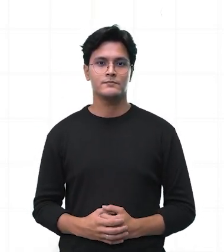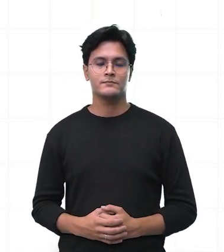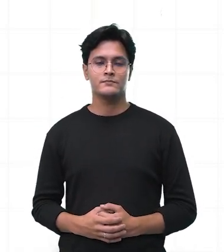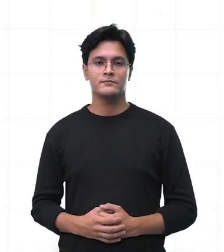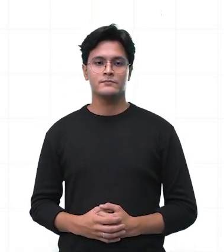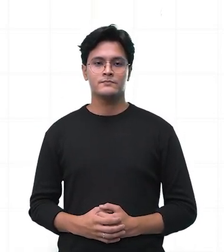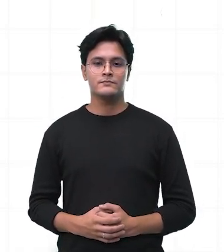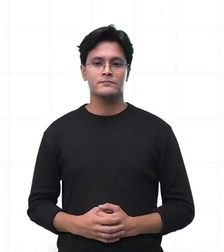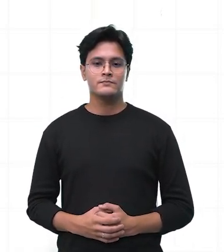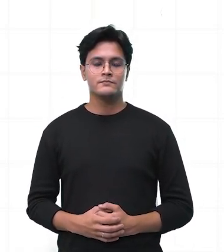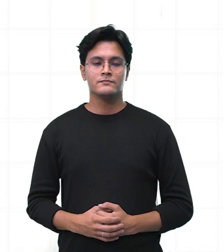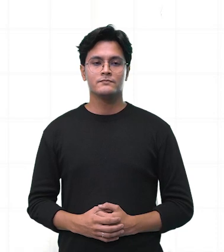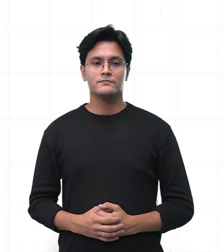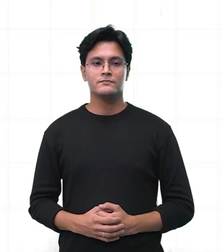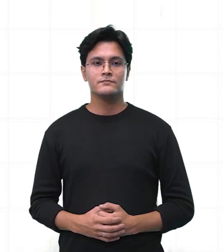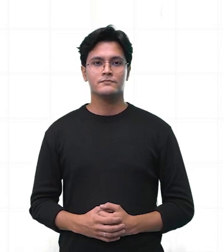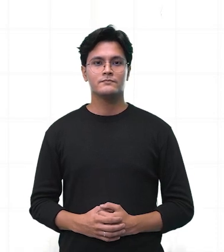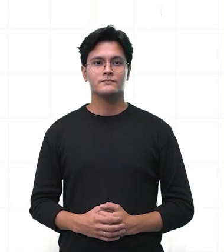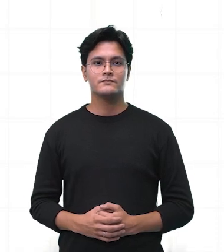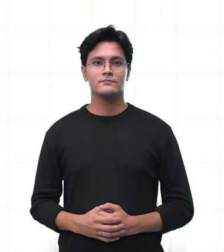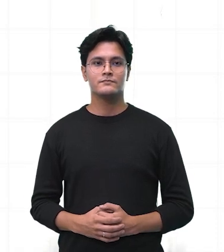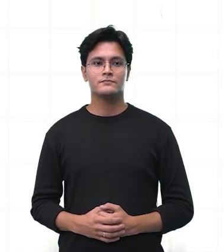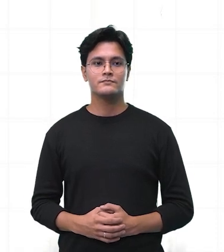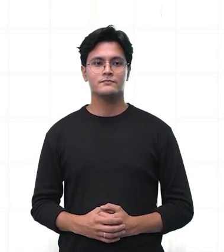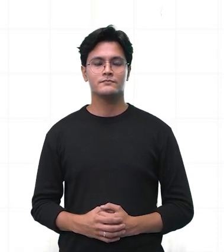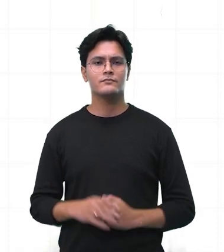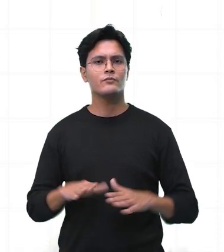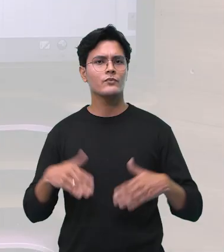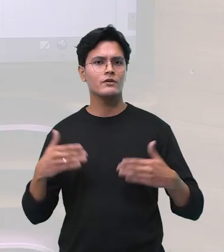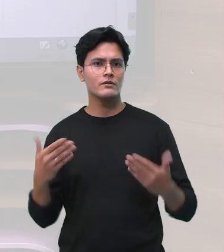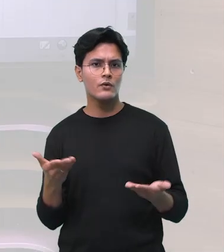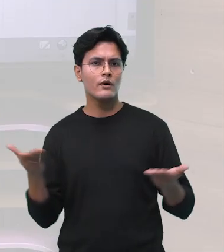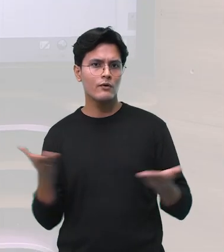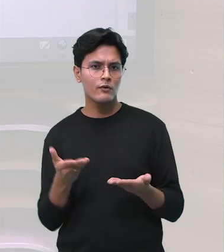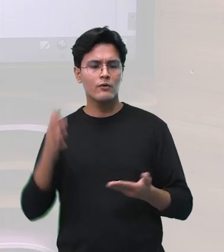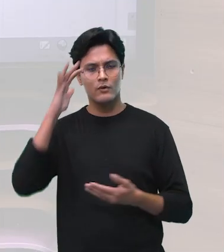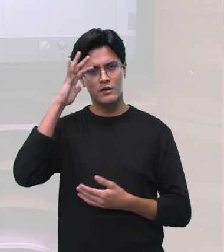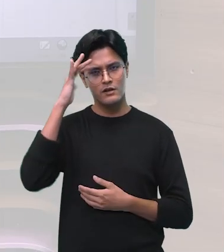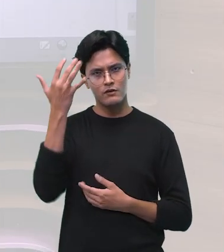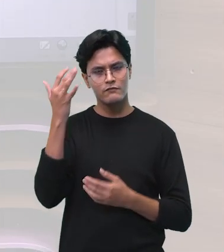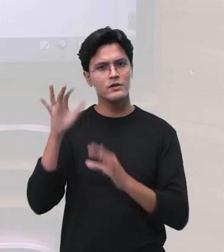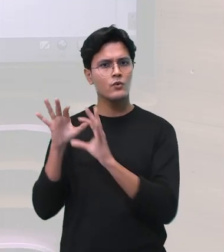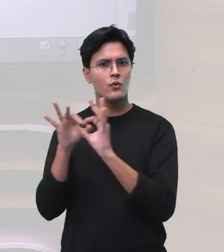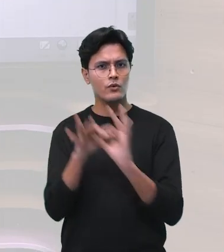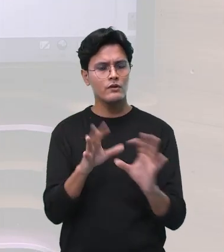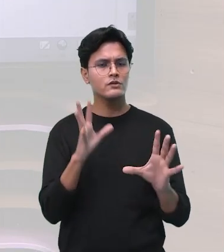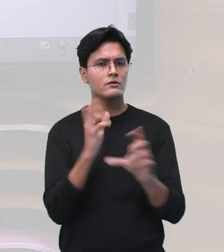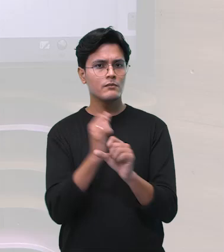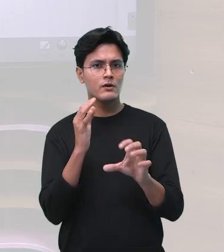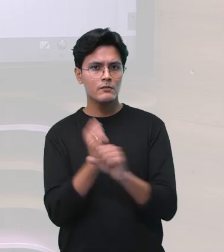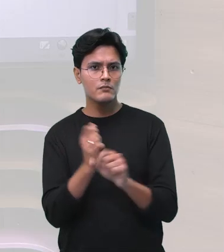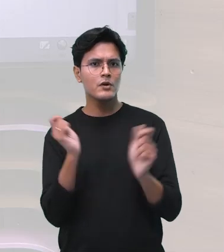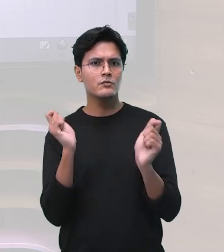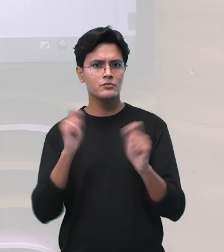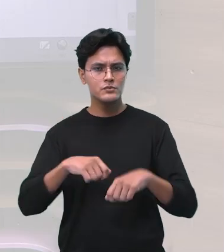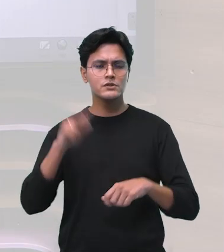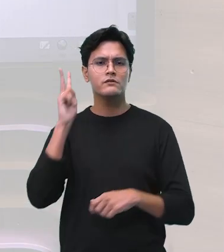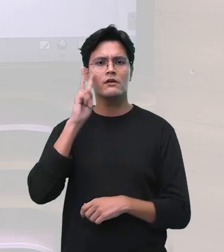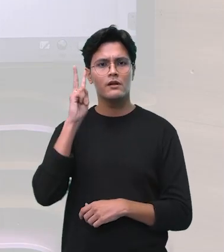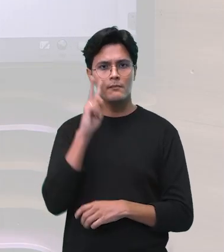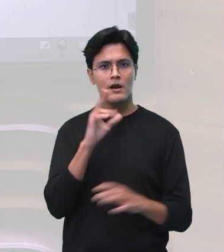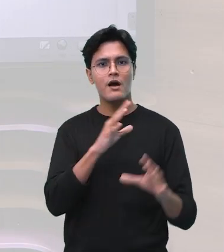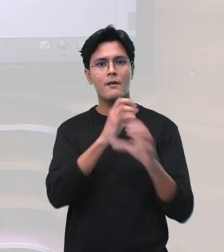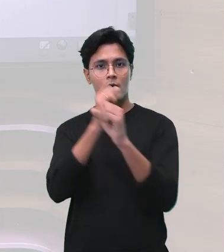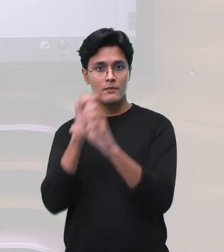certo? Então, nós estamos fazendo esse exemplo aqui, essa situação, para que a gente possa ir relembrar as